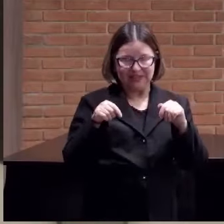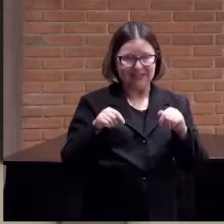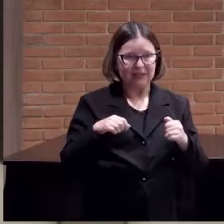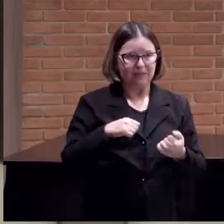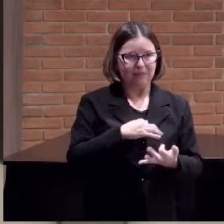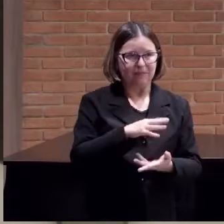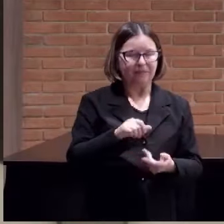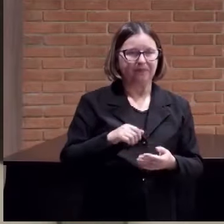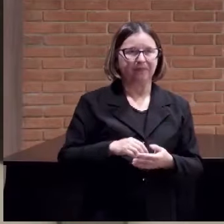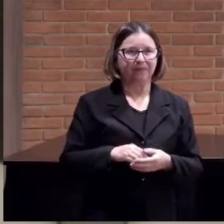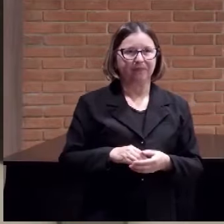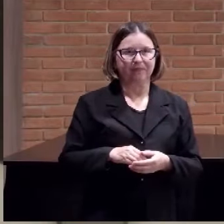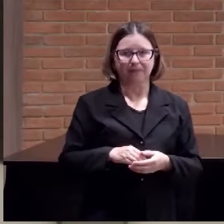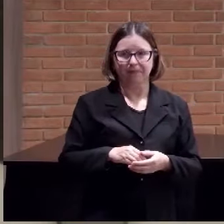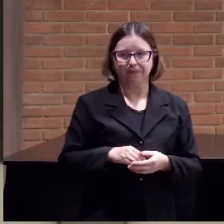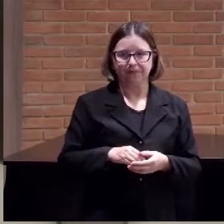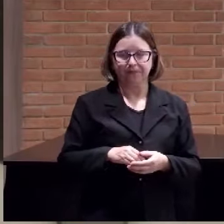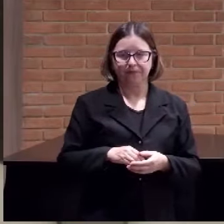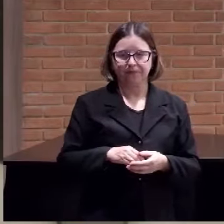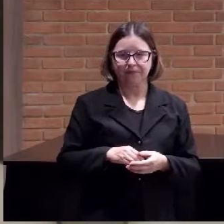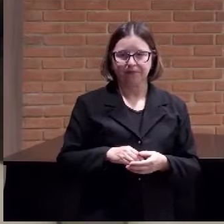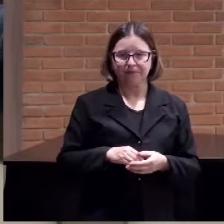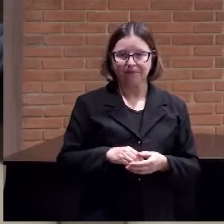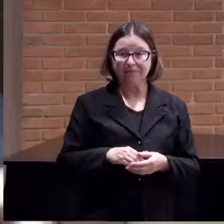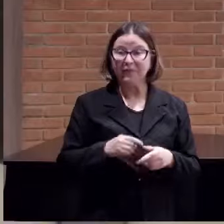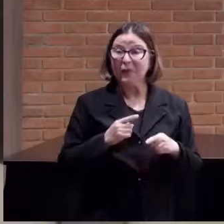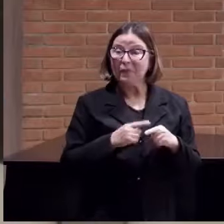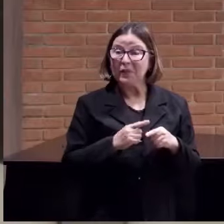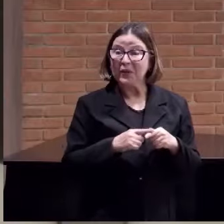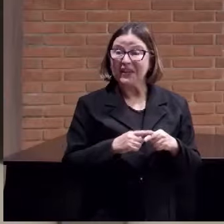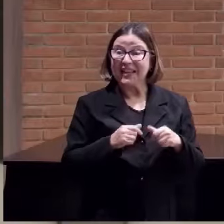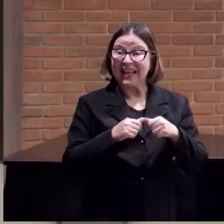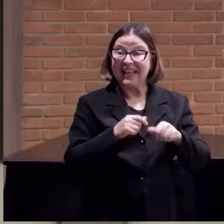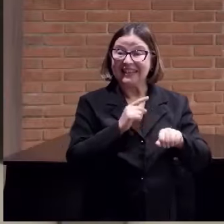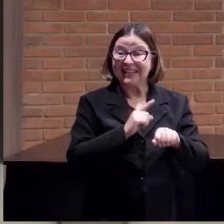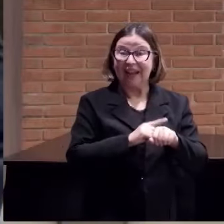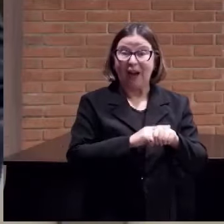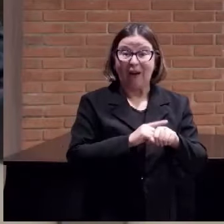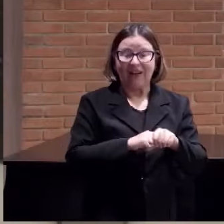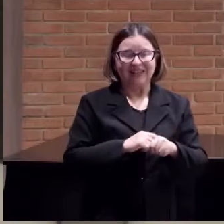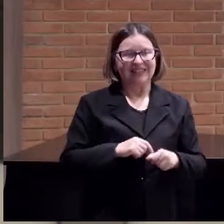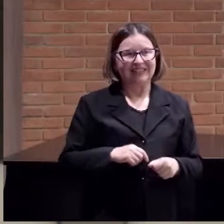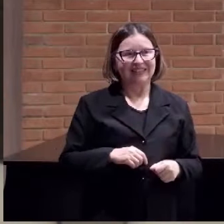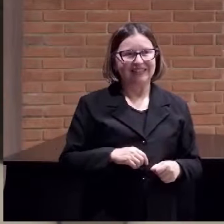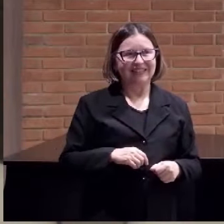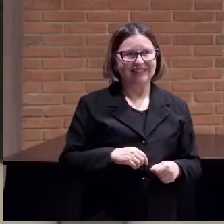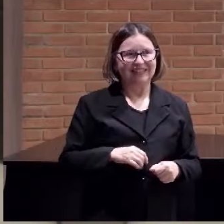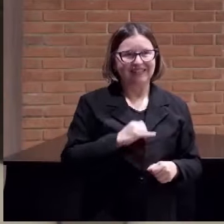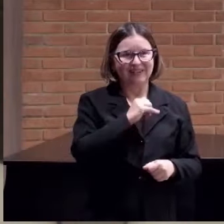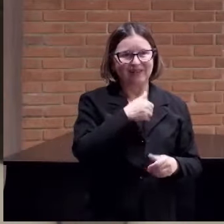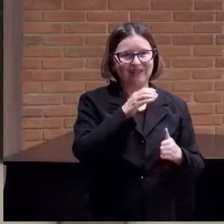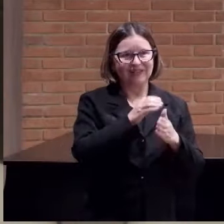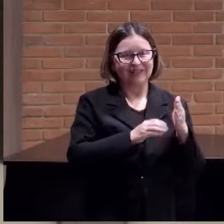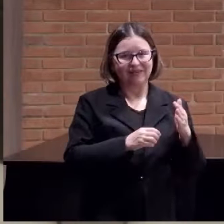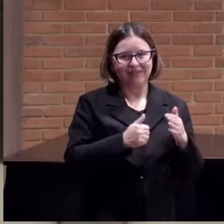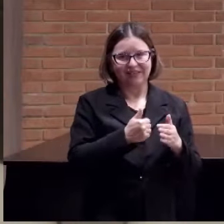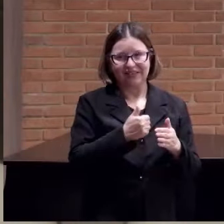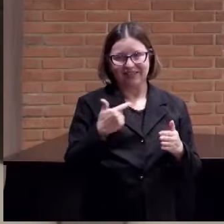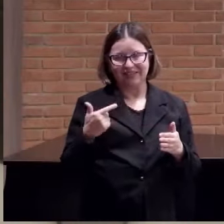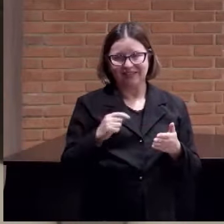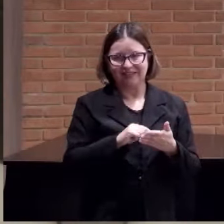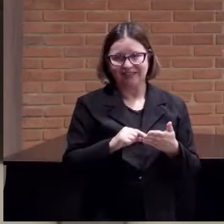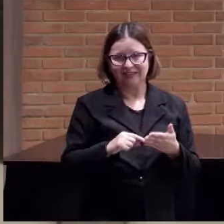Eles gastam tempo porque esta é a hora. João capítulo 12,